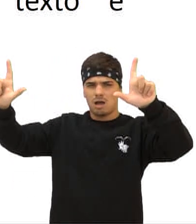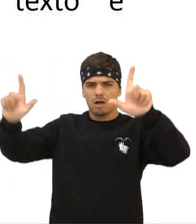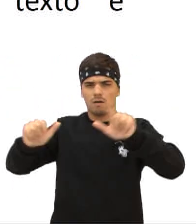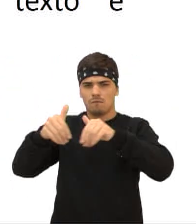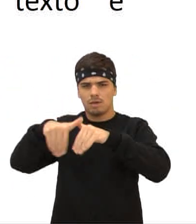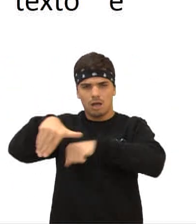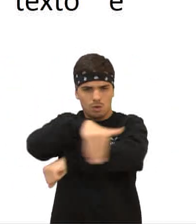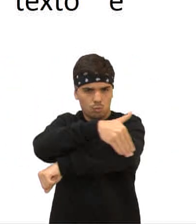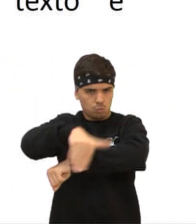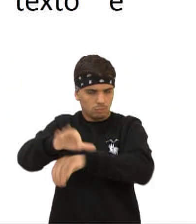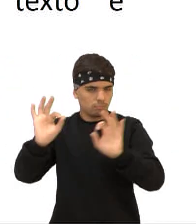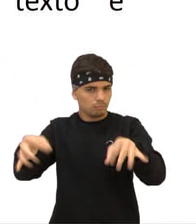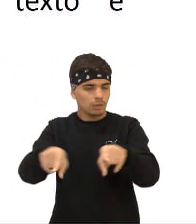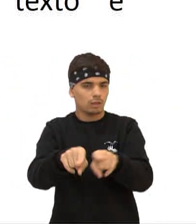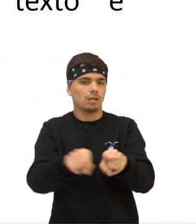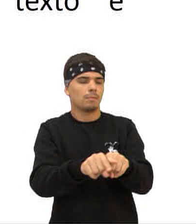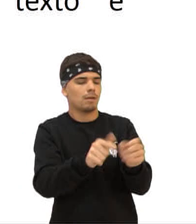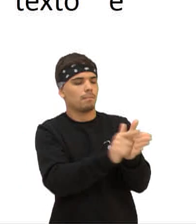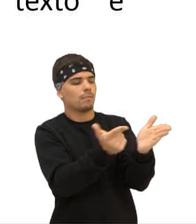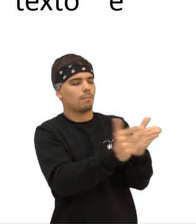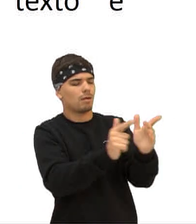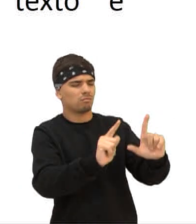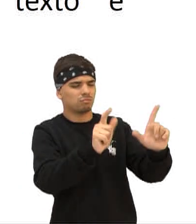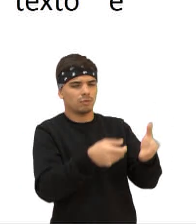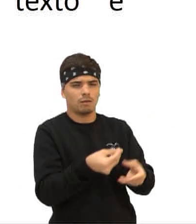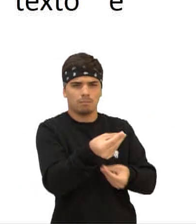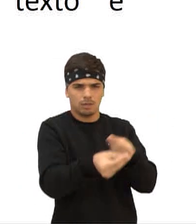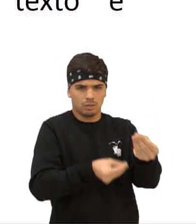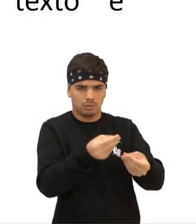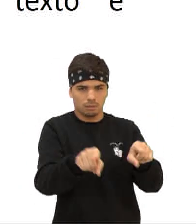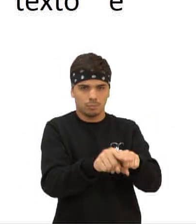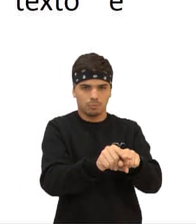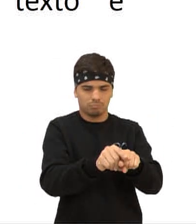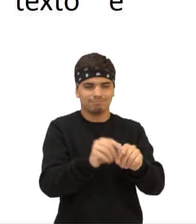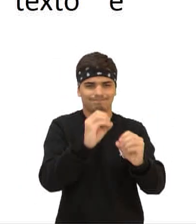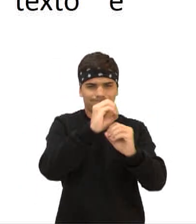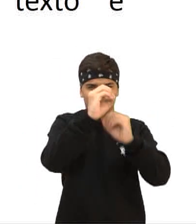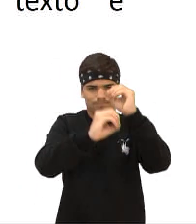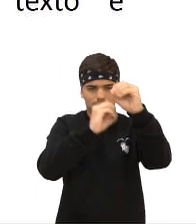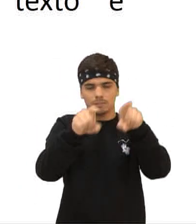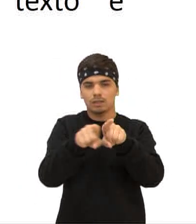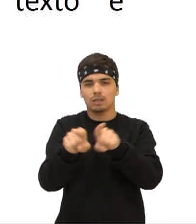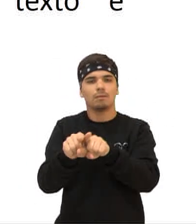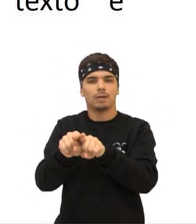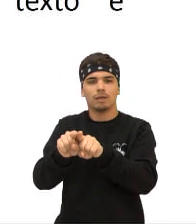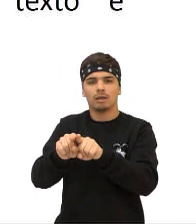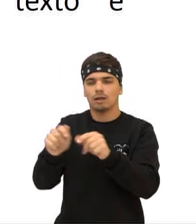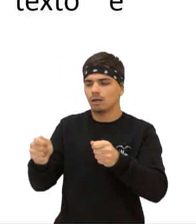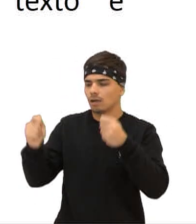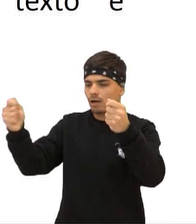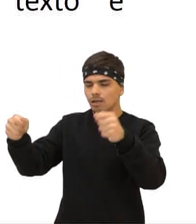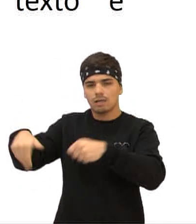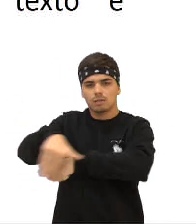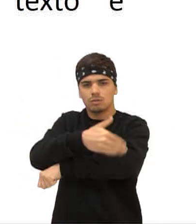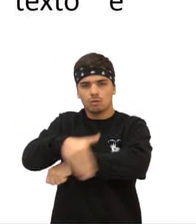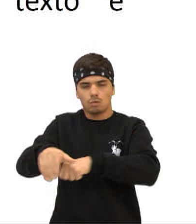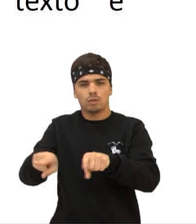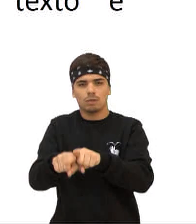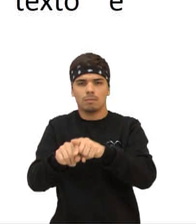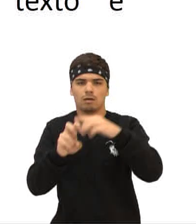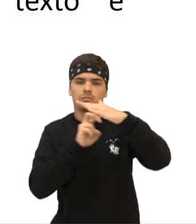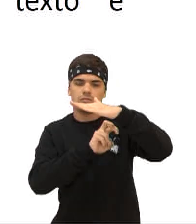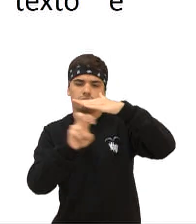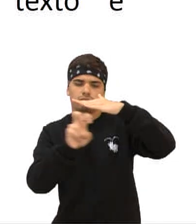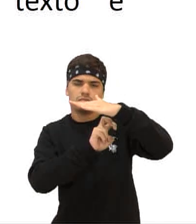murais bem grandes na rua em panfletos aquele que pessoal entrega no sinaleiro faixas ou cartazes na rua no ônibus no metrô